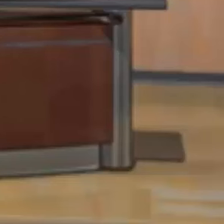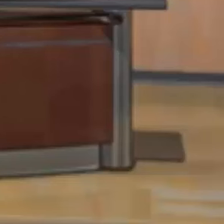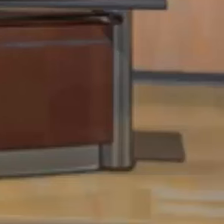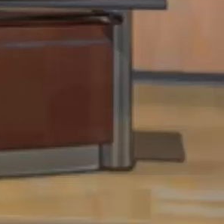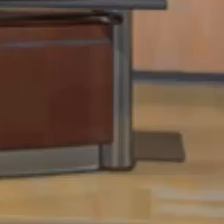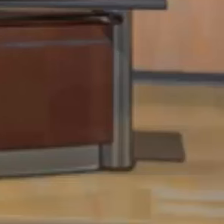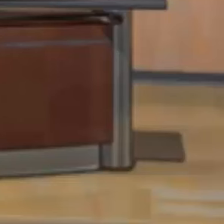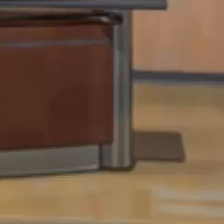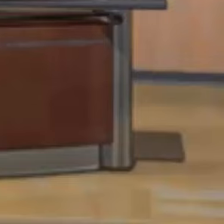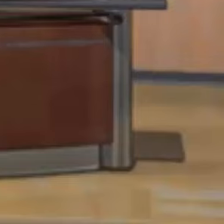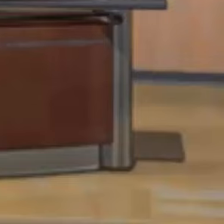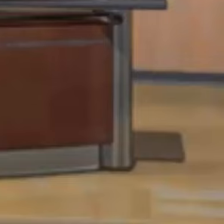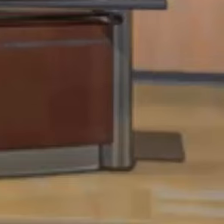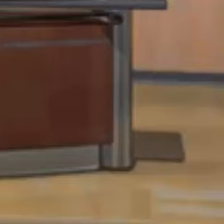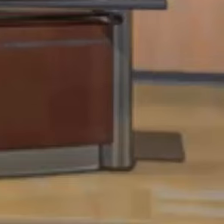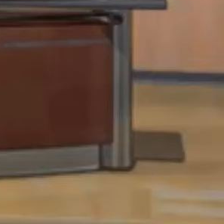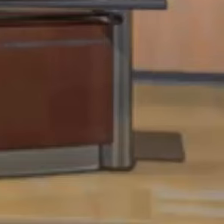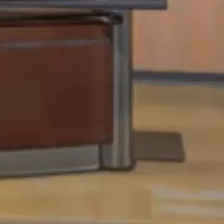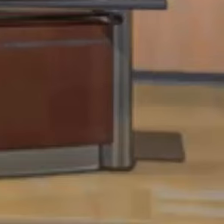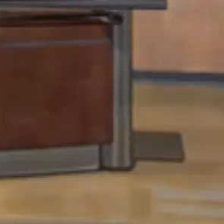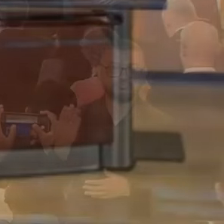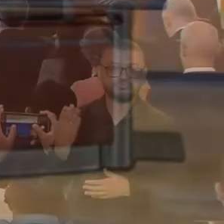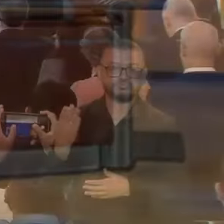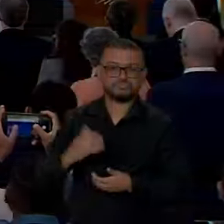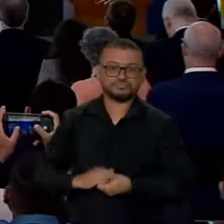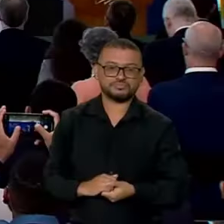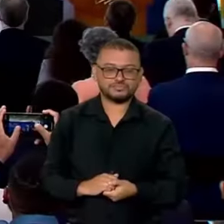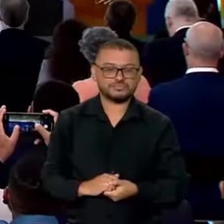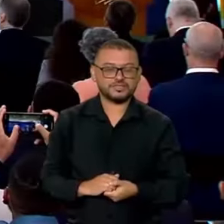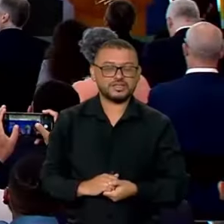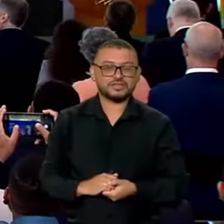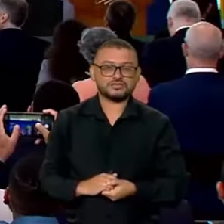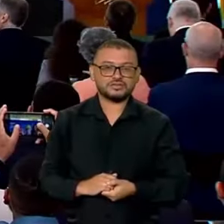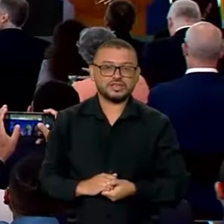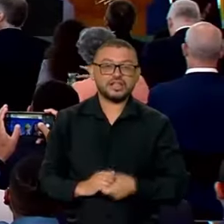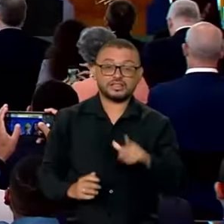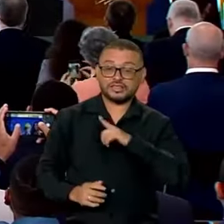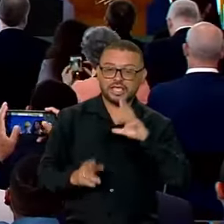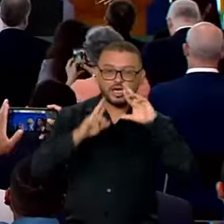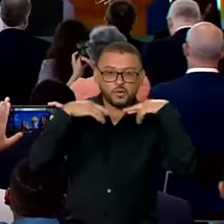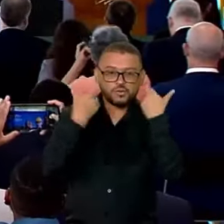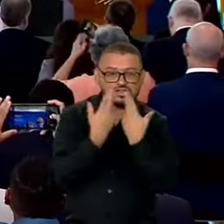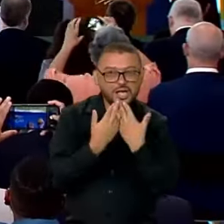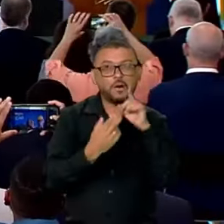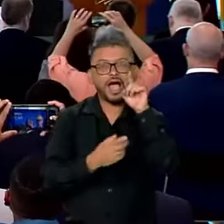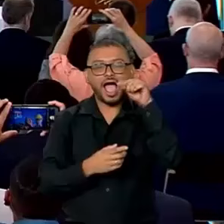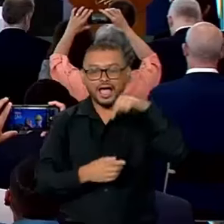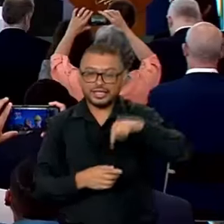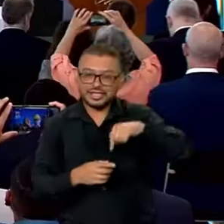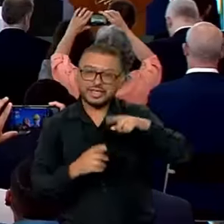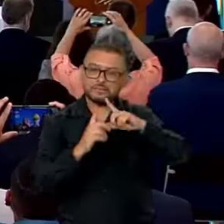28 novas vagas em graduação durante reunião em Brasília com reitores das